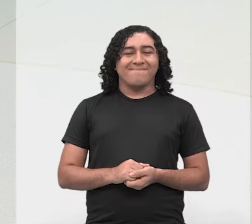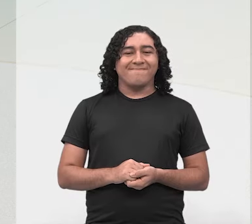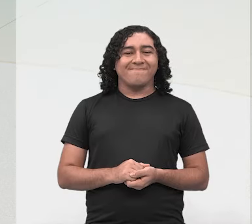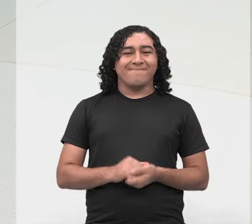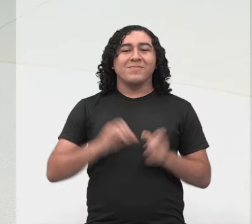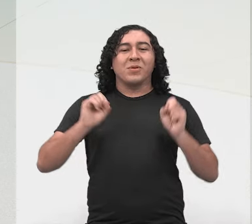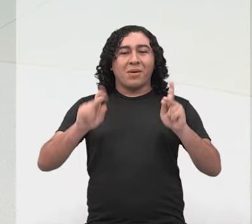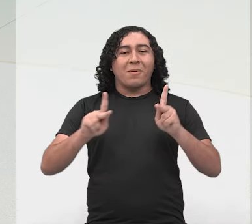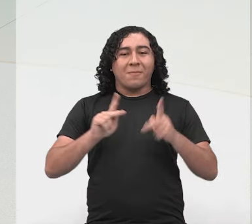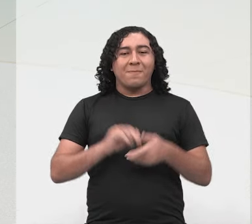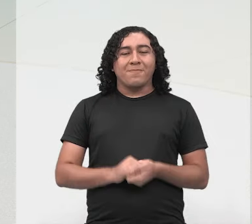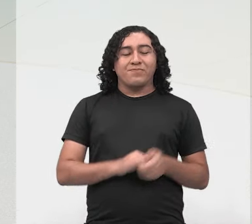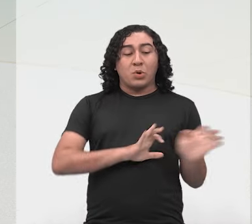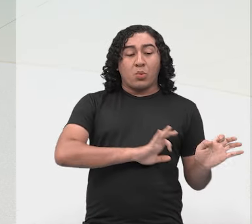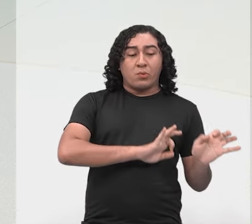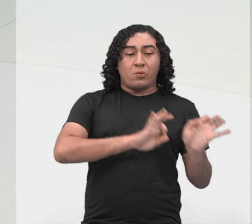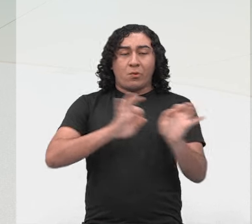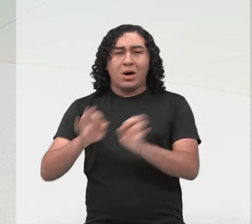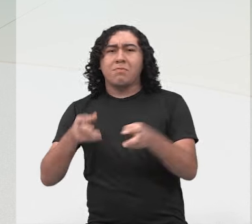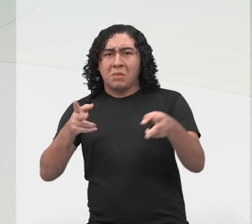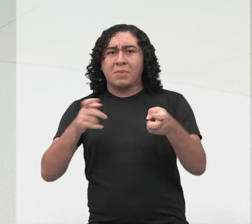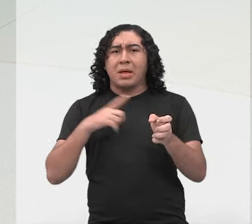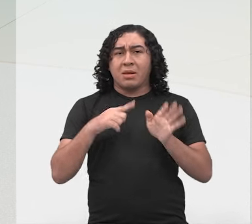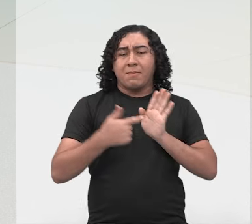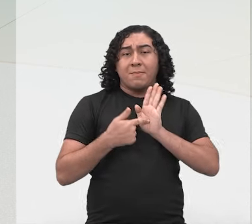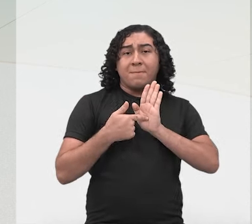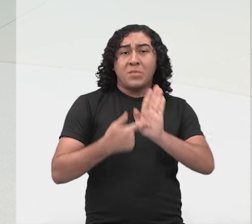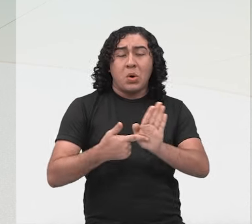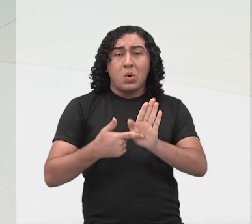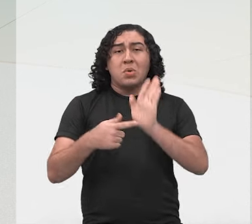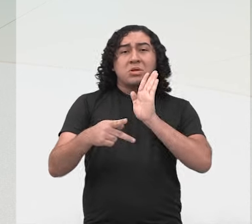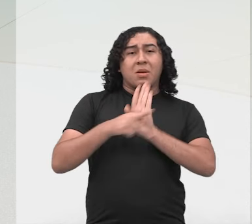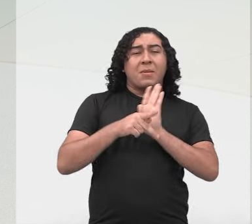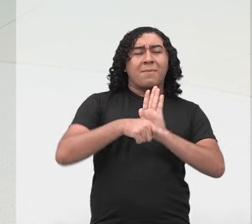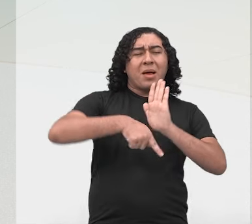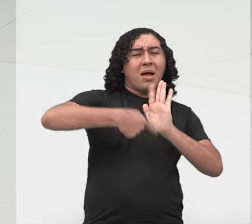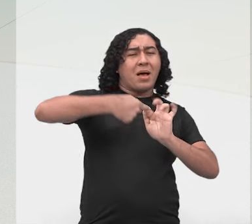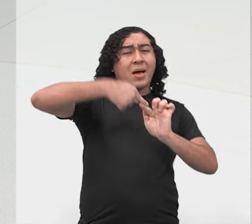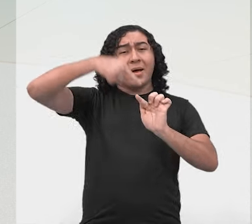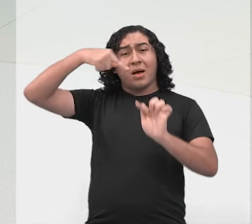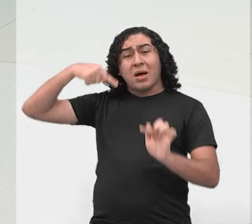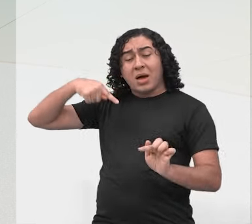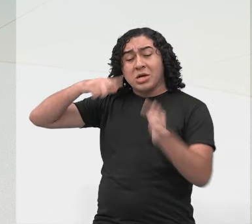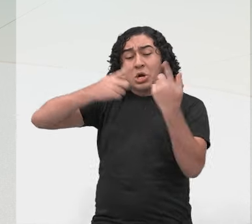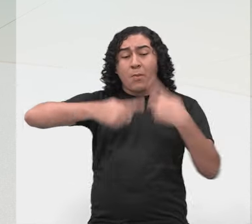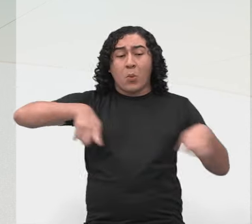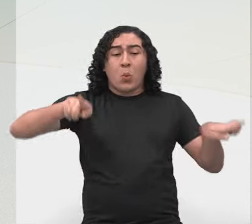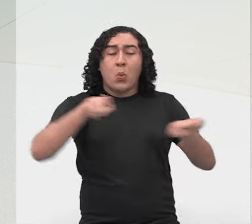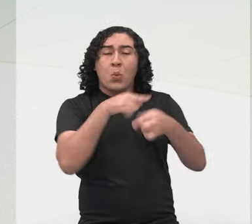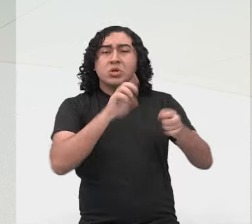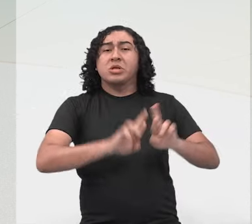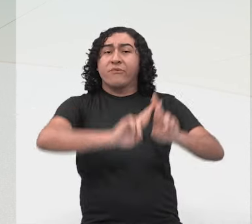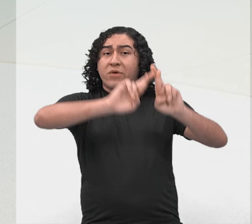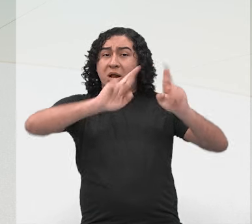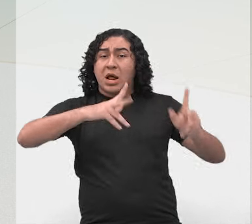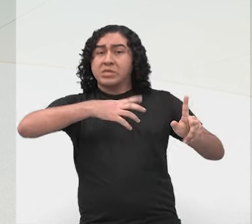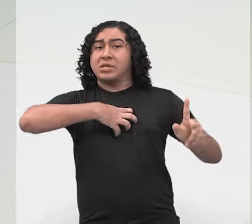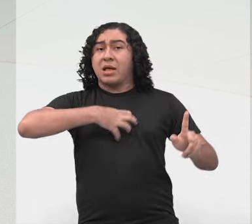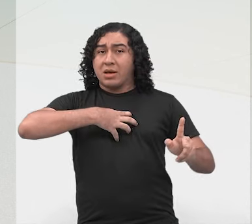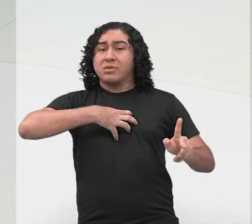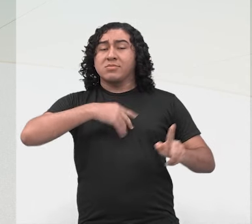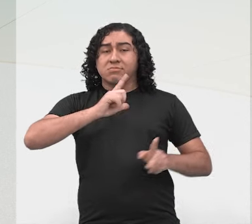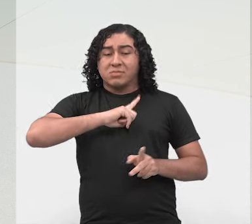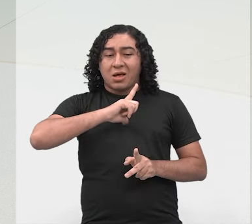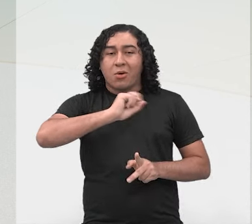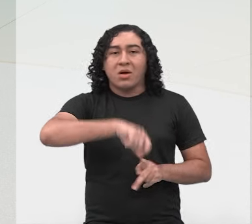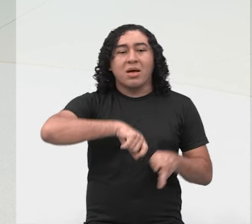Muito bem, vocês perceberam quando eu mostrei a Sinfonia de Bach, lá no começo as músicas que foram apresentadas, vocês tinham